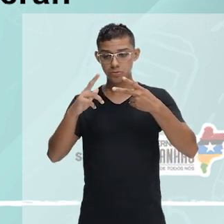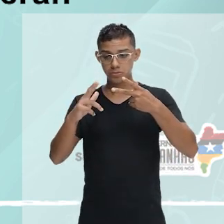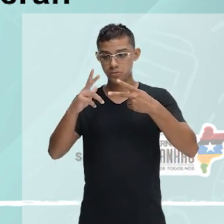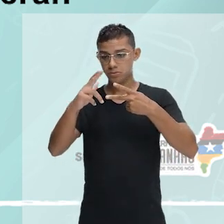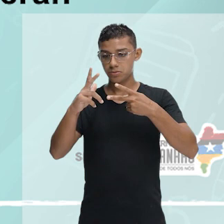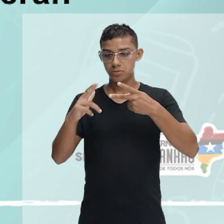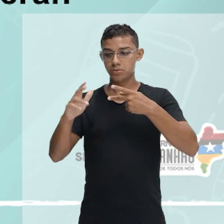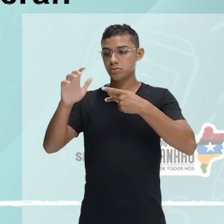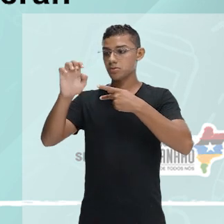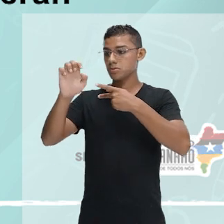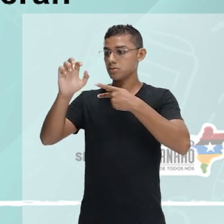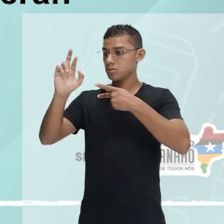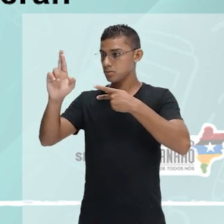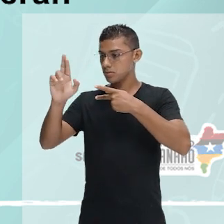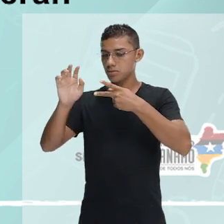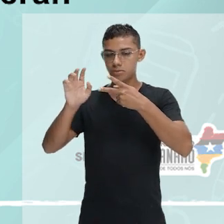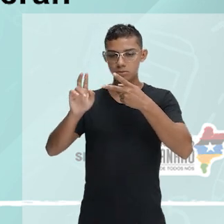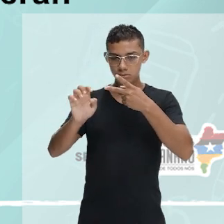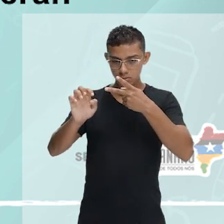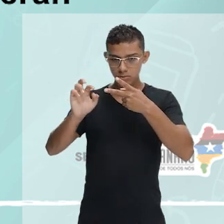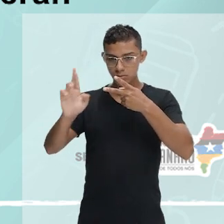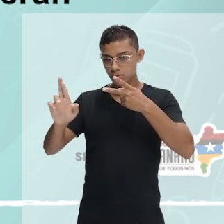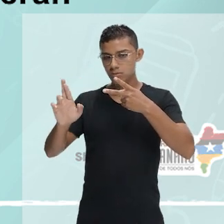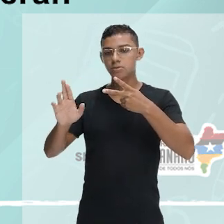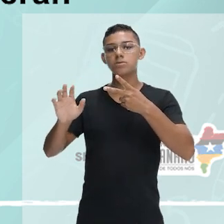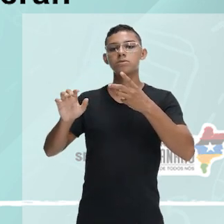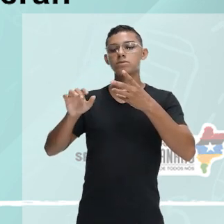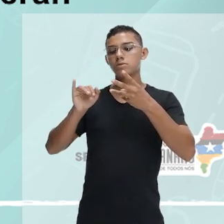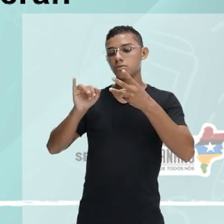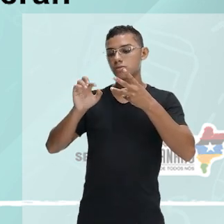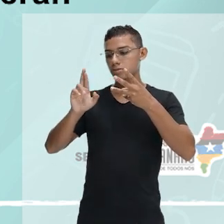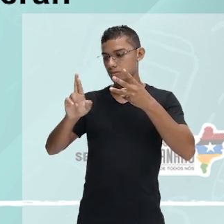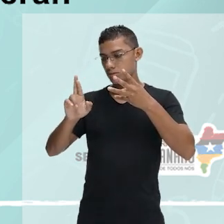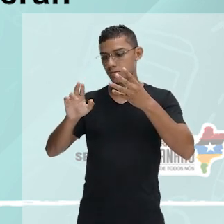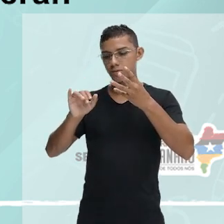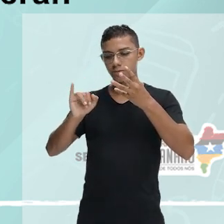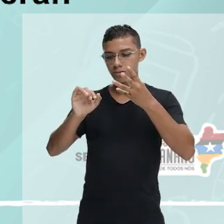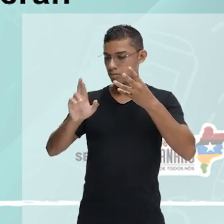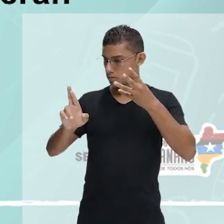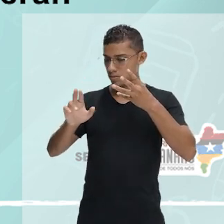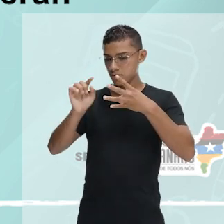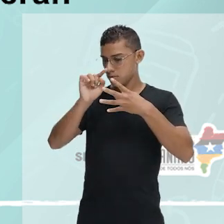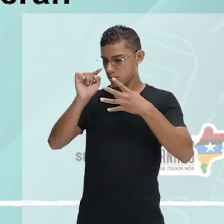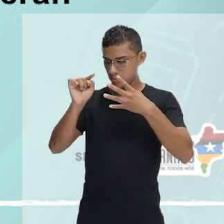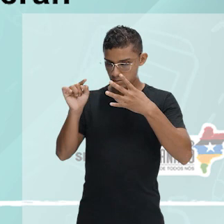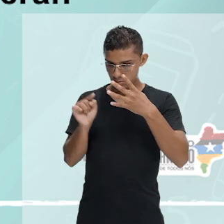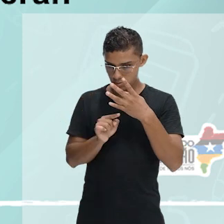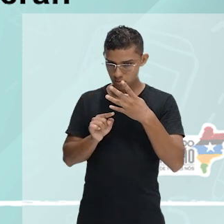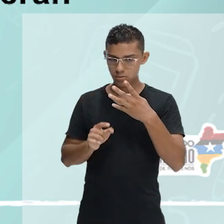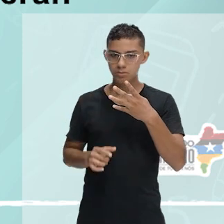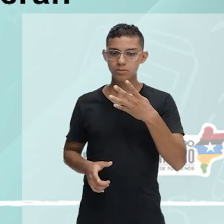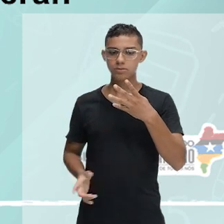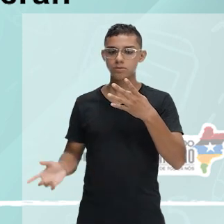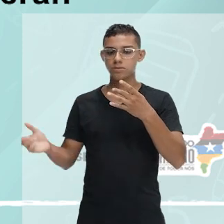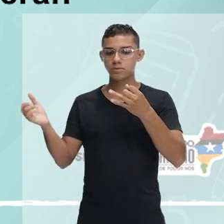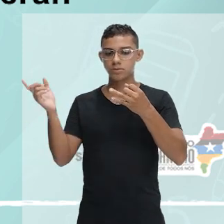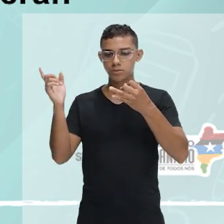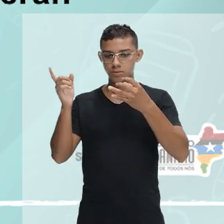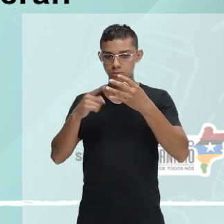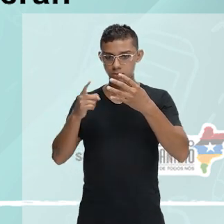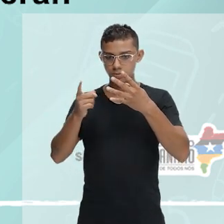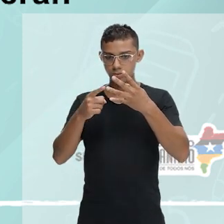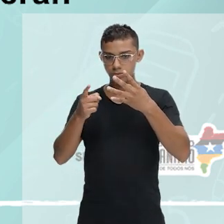terminação, independente do meu verbo, em conjugação ER, que é a segunda conjugação. Vamos agora